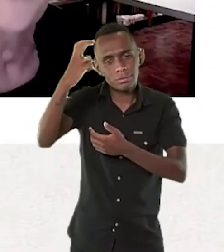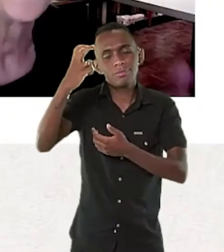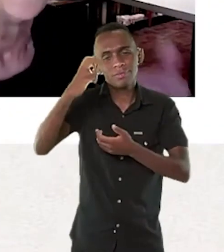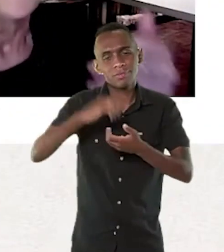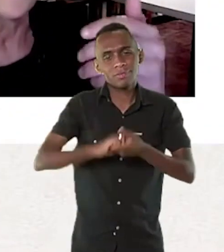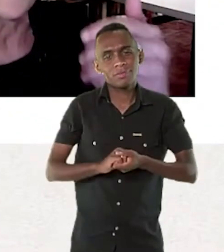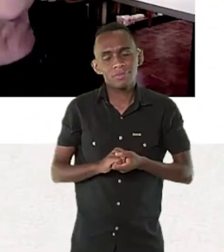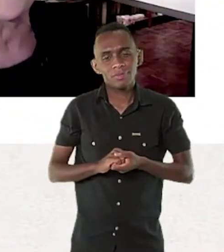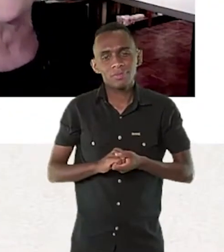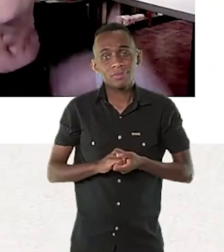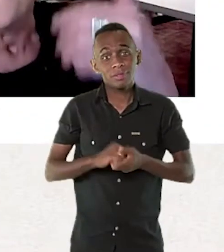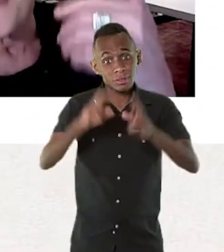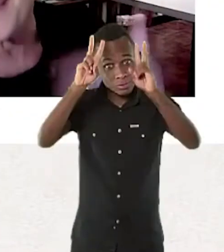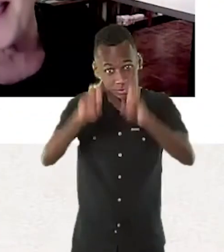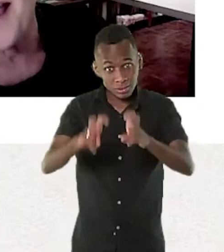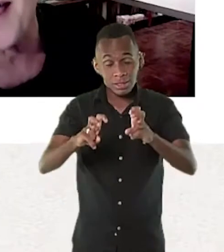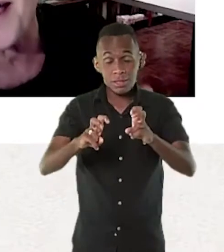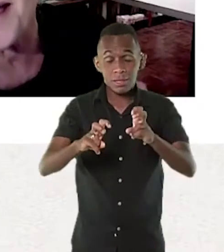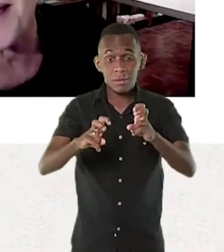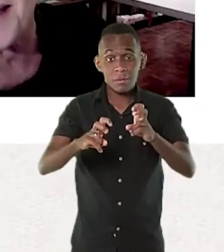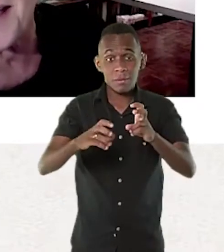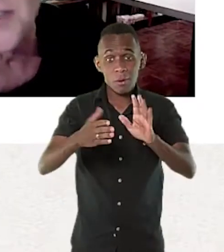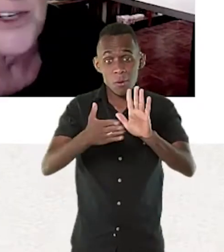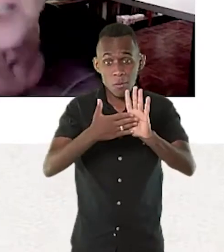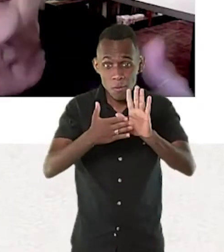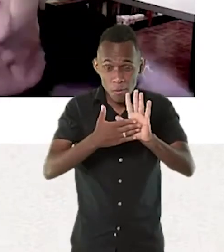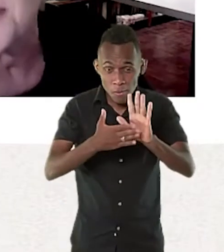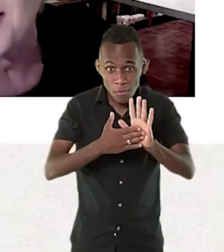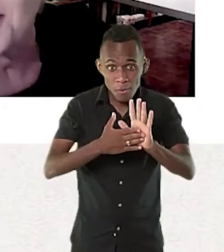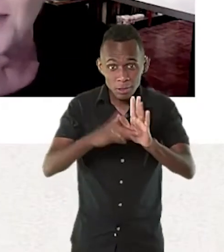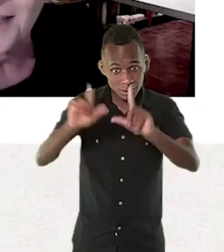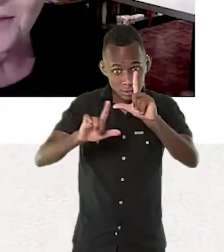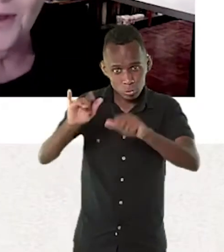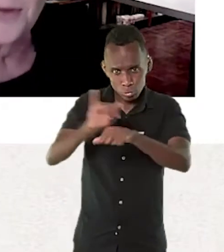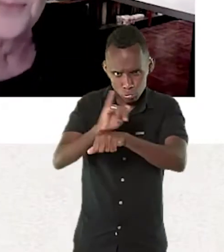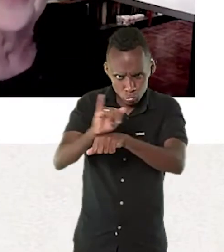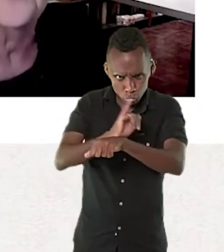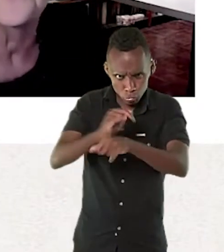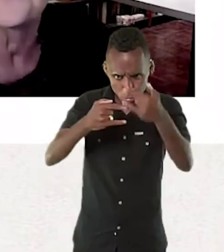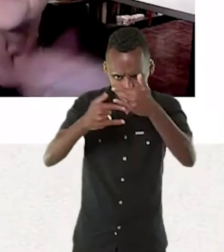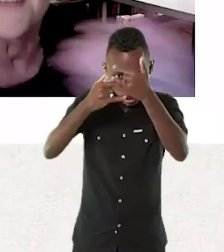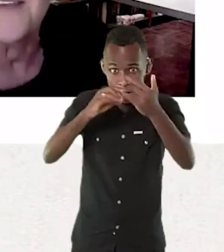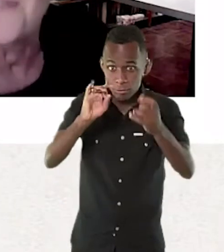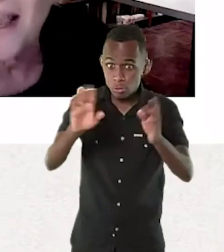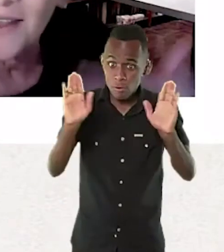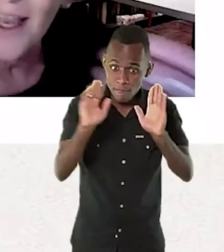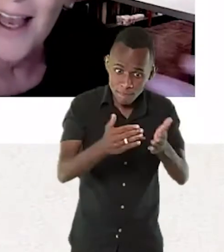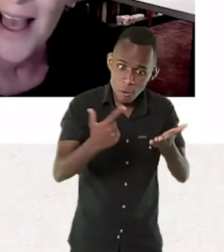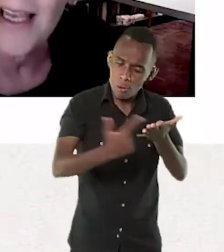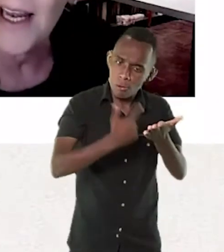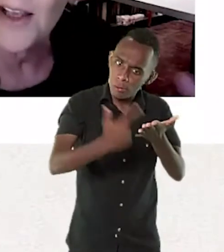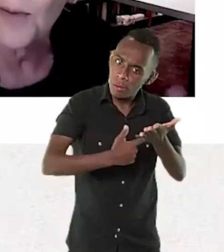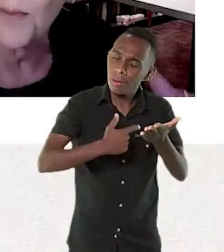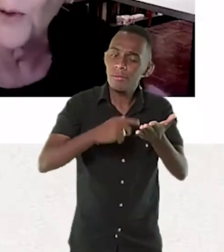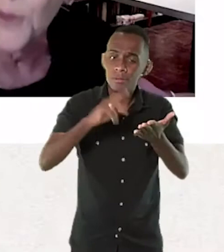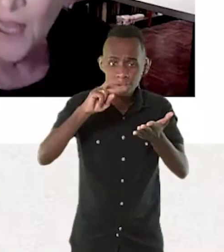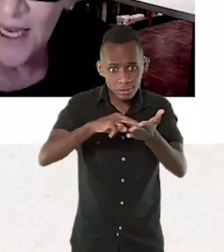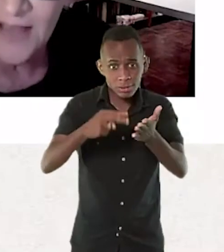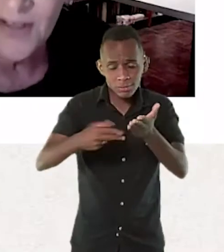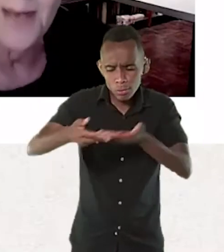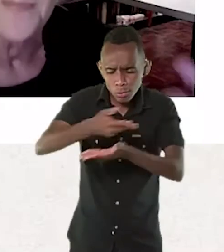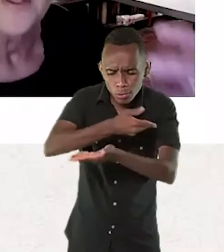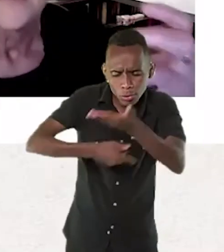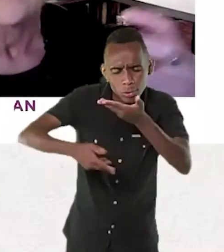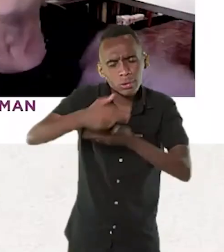de livros é essa generosidade intelectual levada à